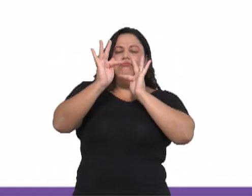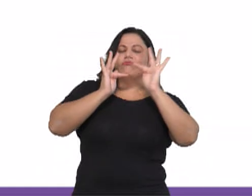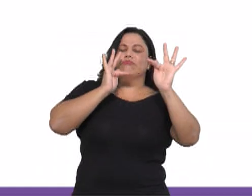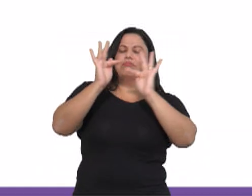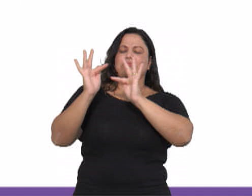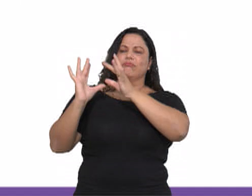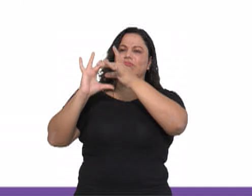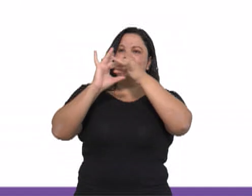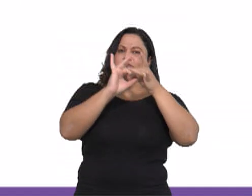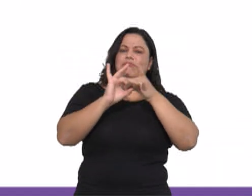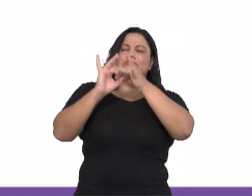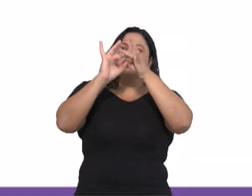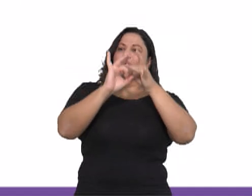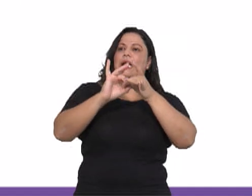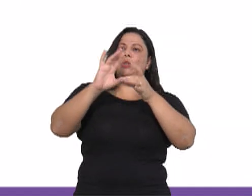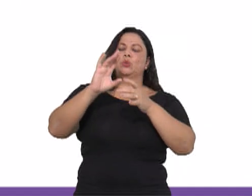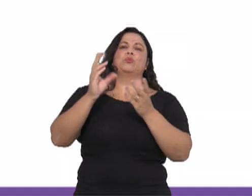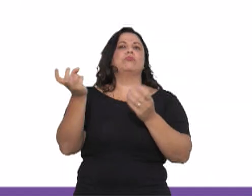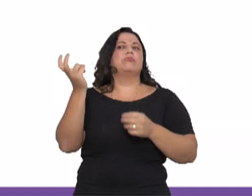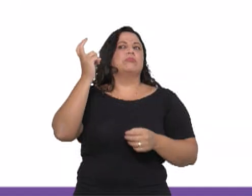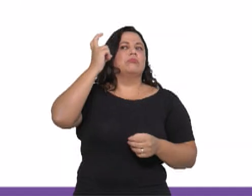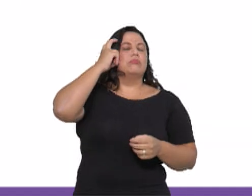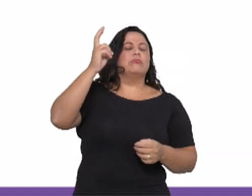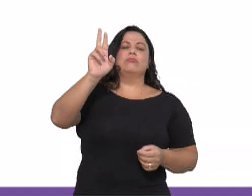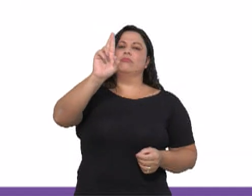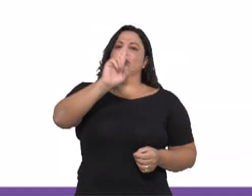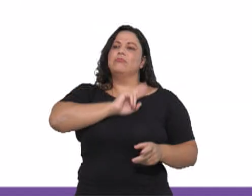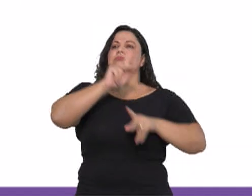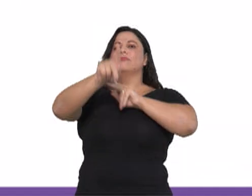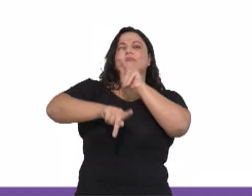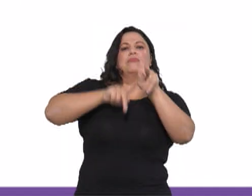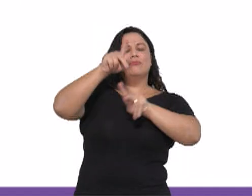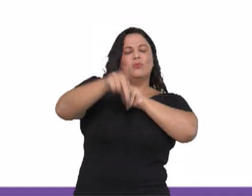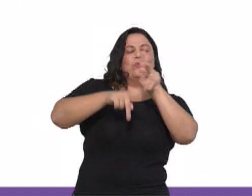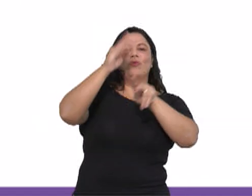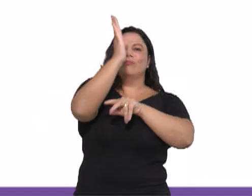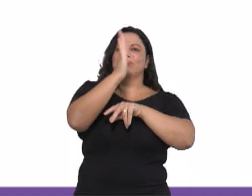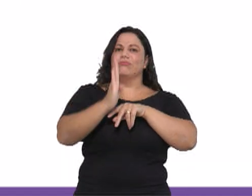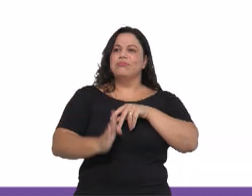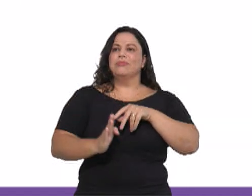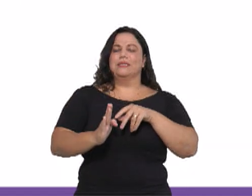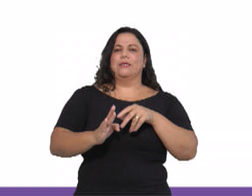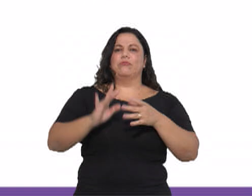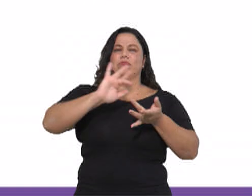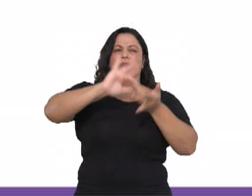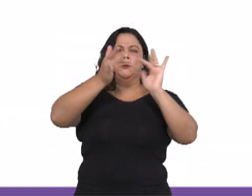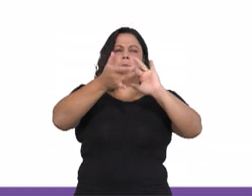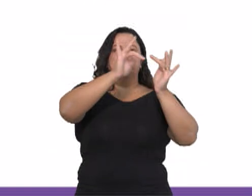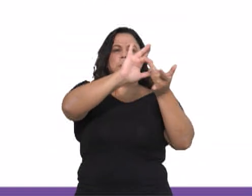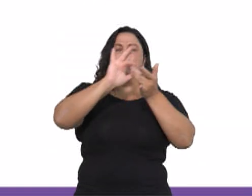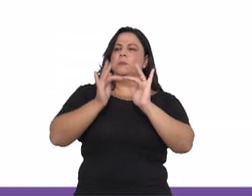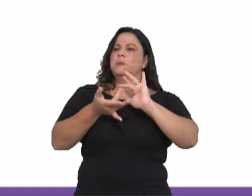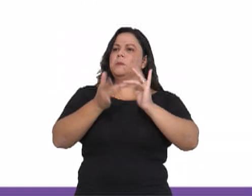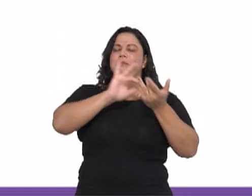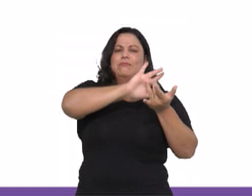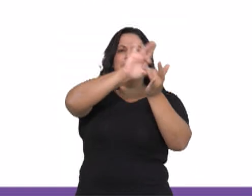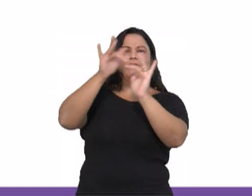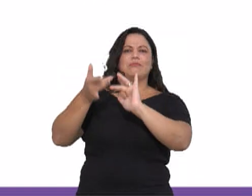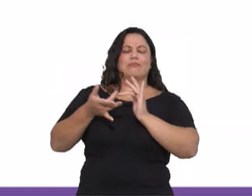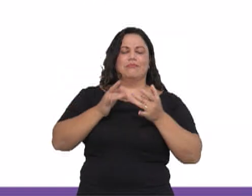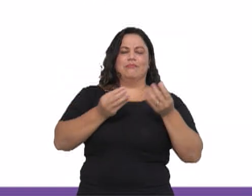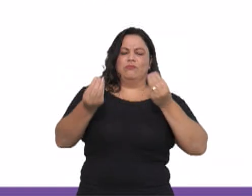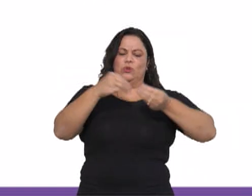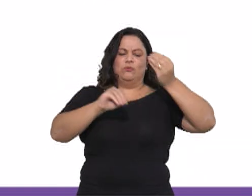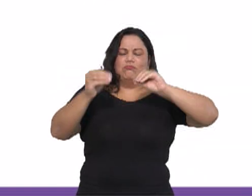cultura e da religiosidade do povo brasileiro. Em geral, são sincréticas, misturam elementos de várias religiões e fazem parte